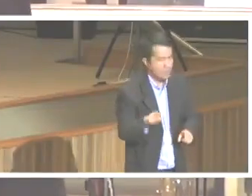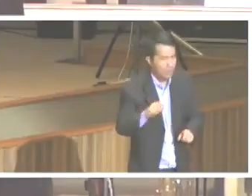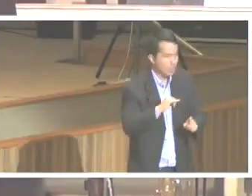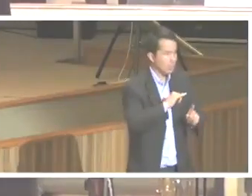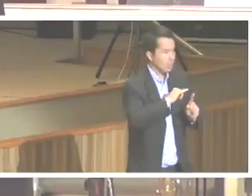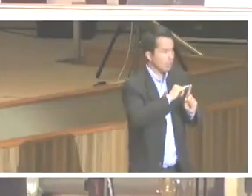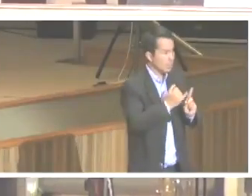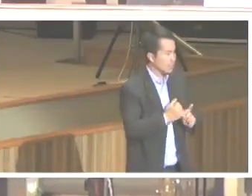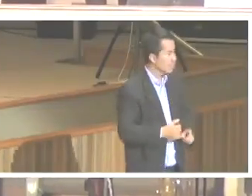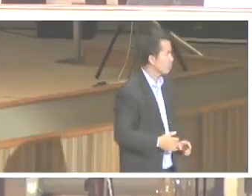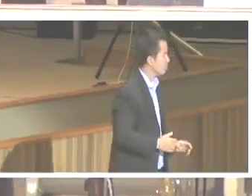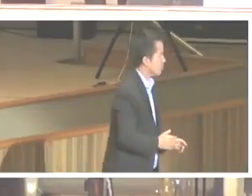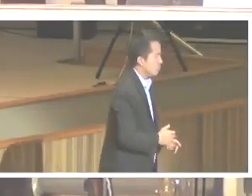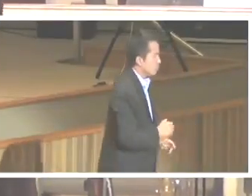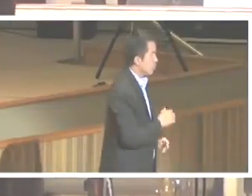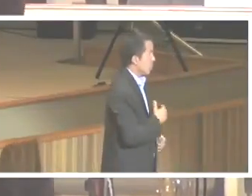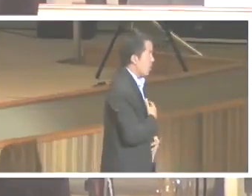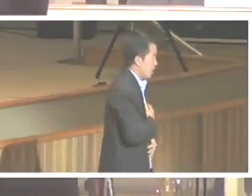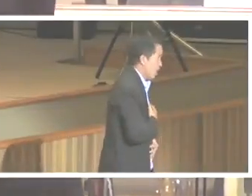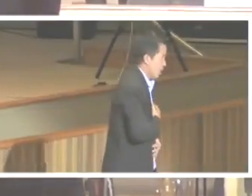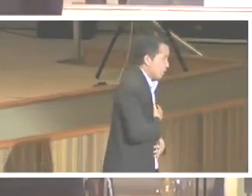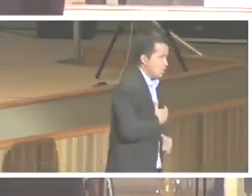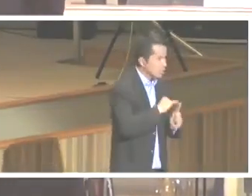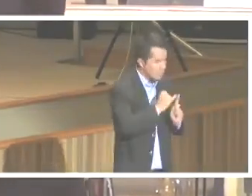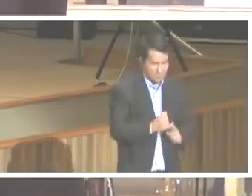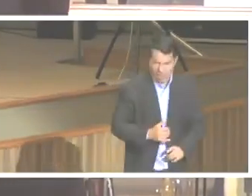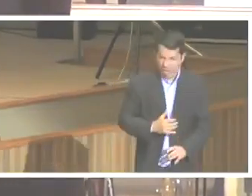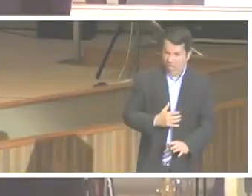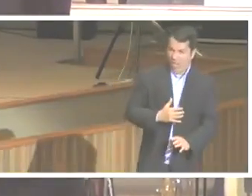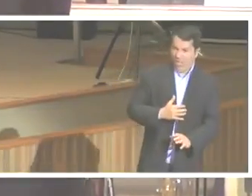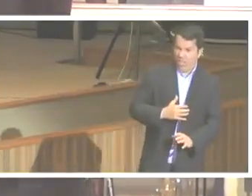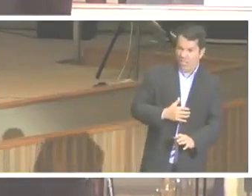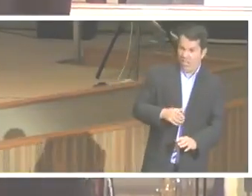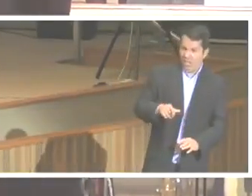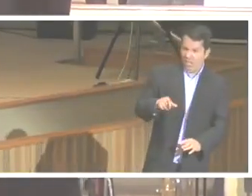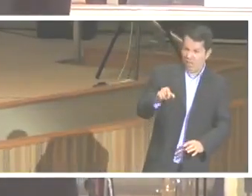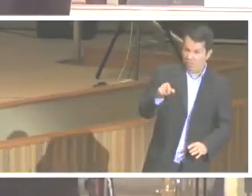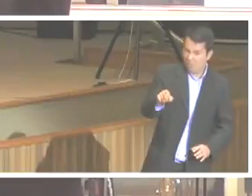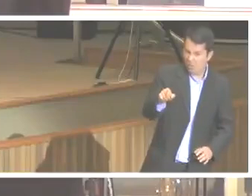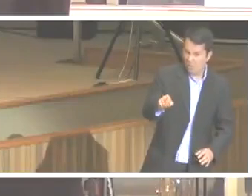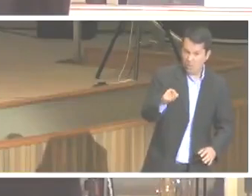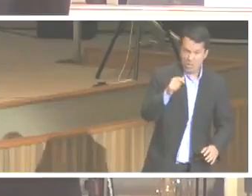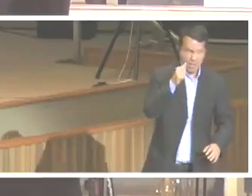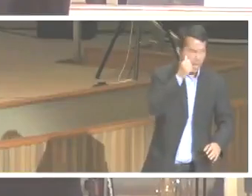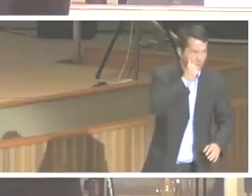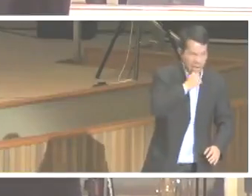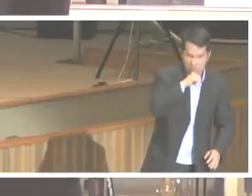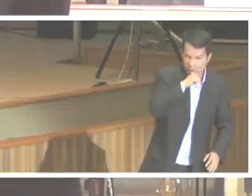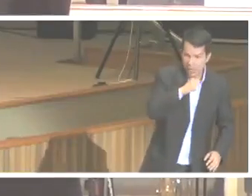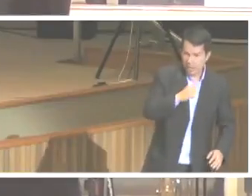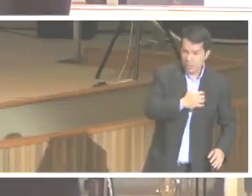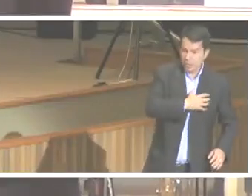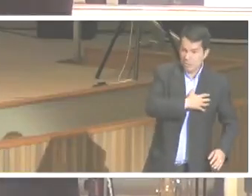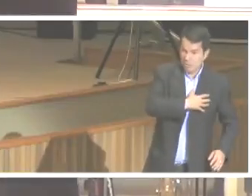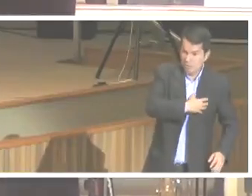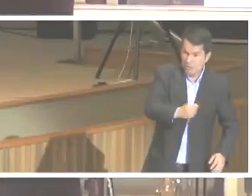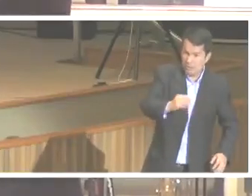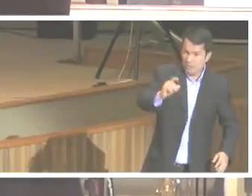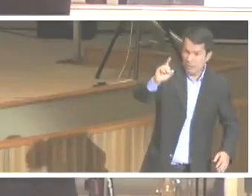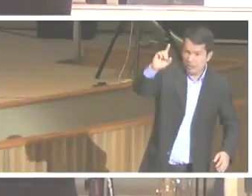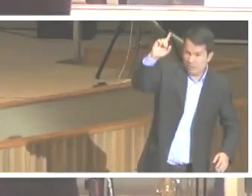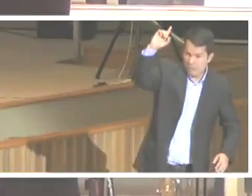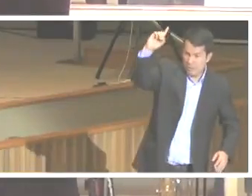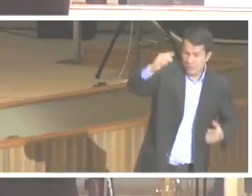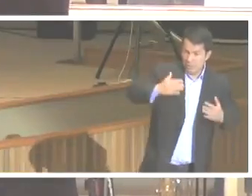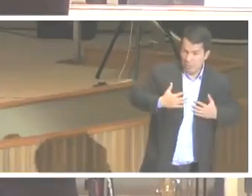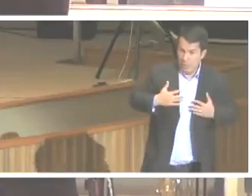nada no teu ventre está o filho de deus a minha casa é a